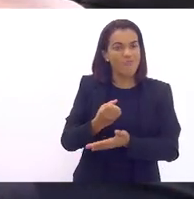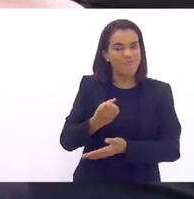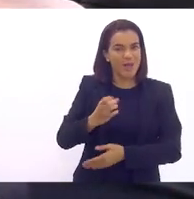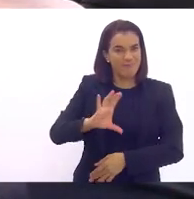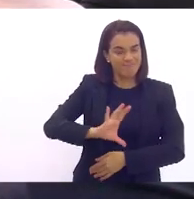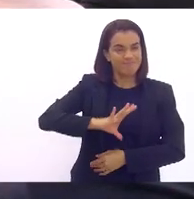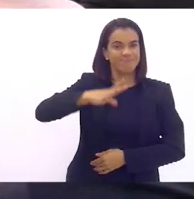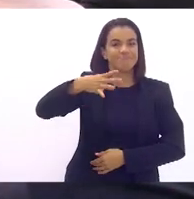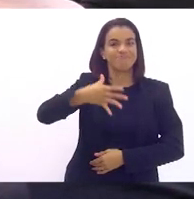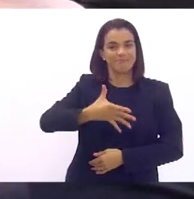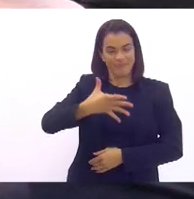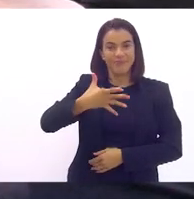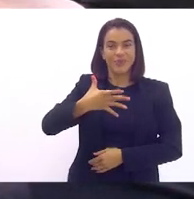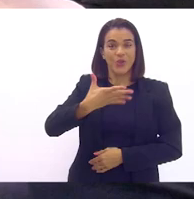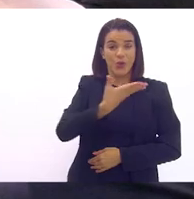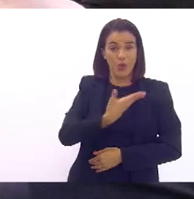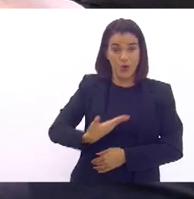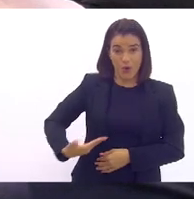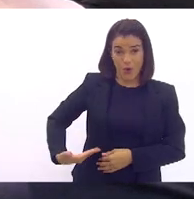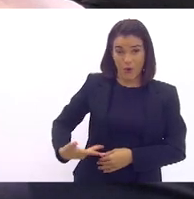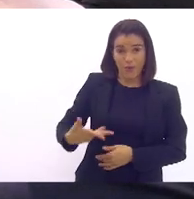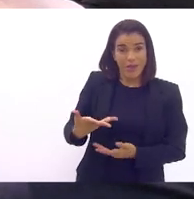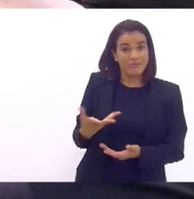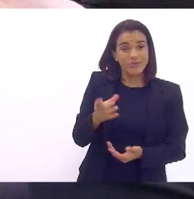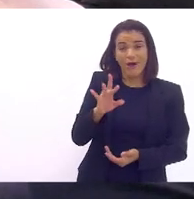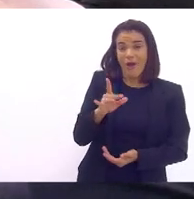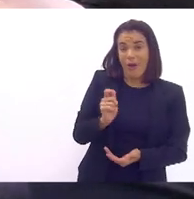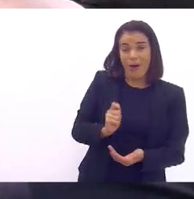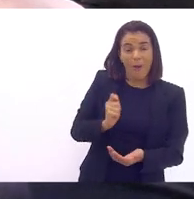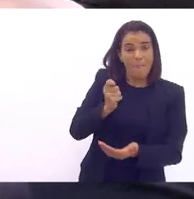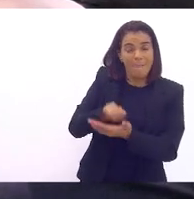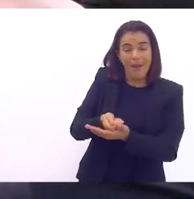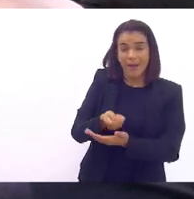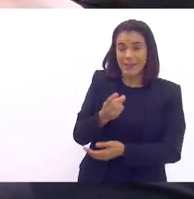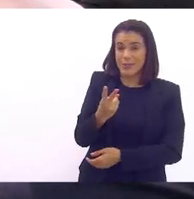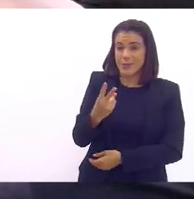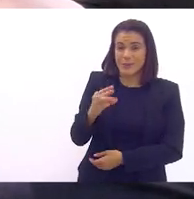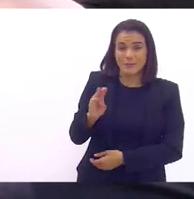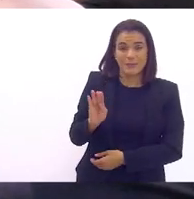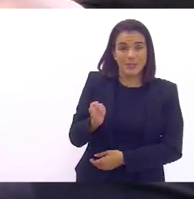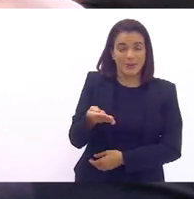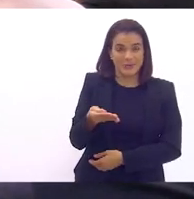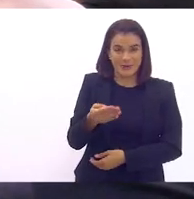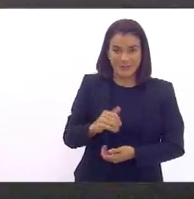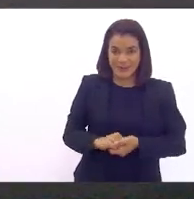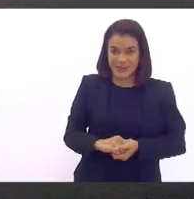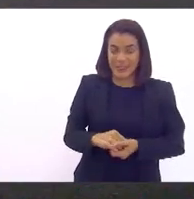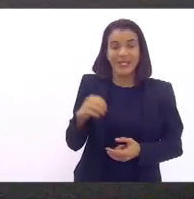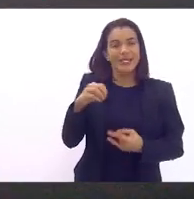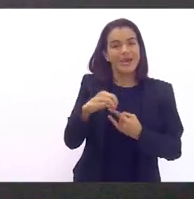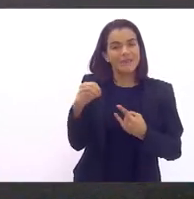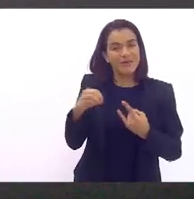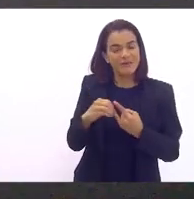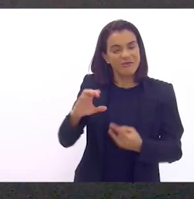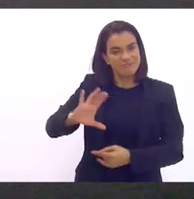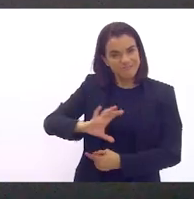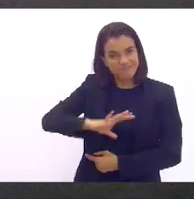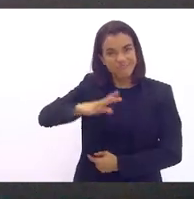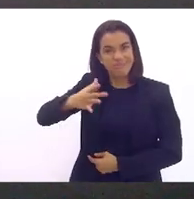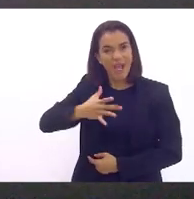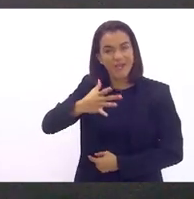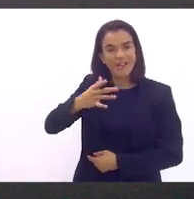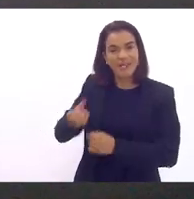governo ia ter que gastar aquele 1 bilhão 2 bilhões para comprar um produto e a fio Cruz tomou a ousadia de comprar de